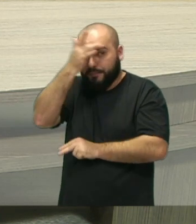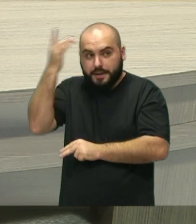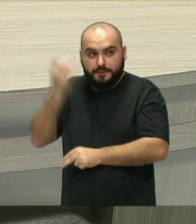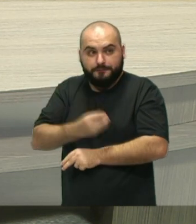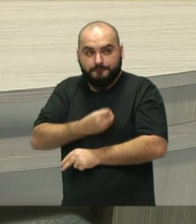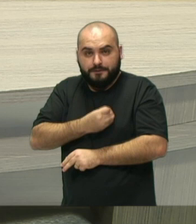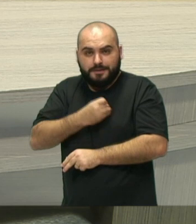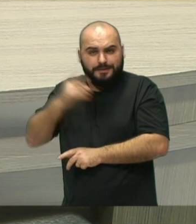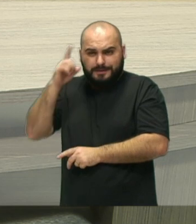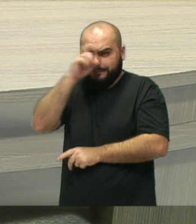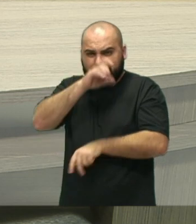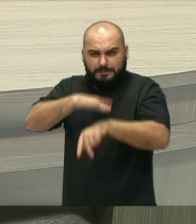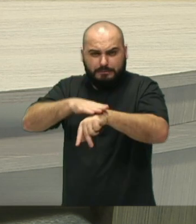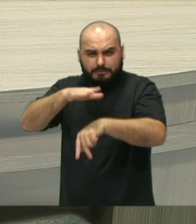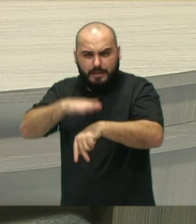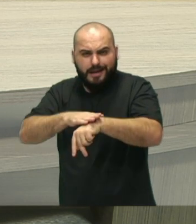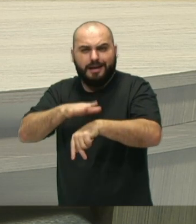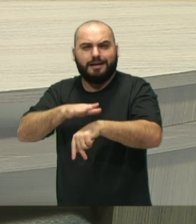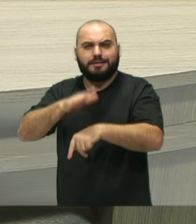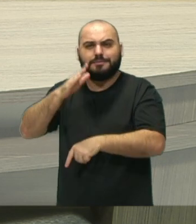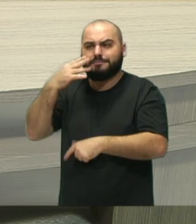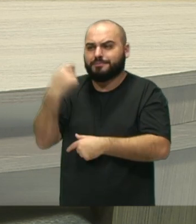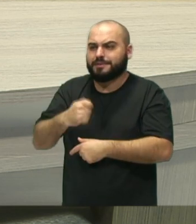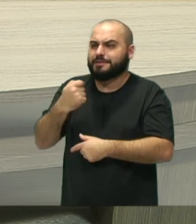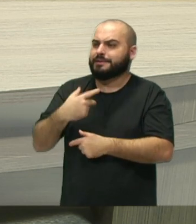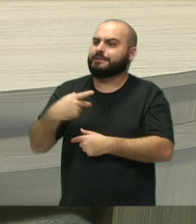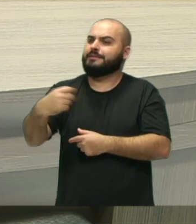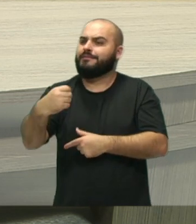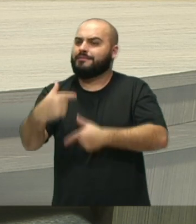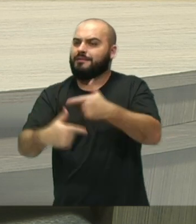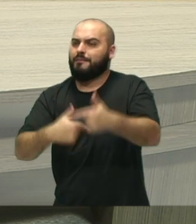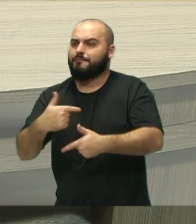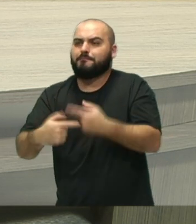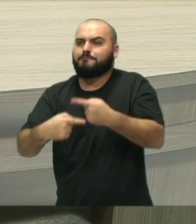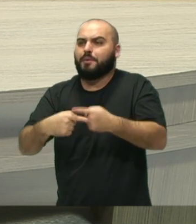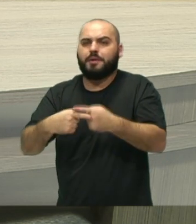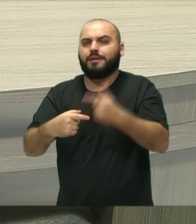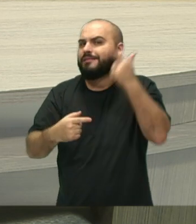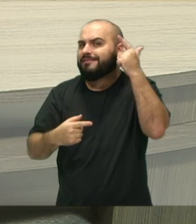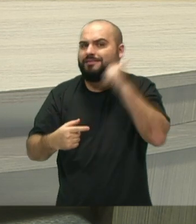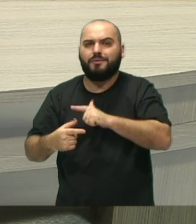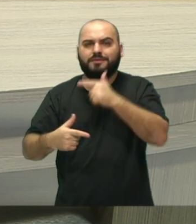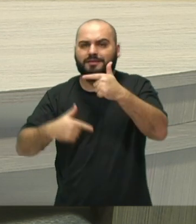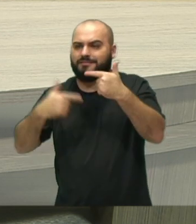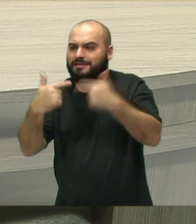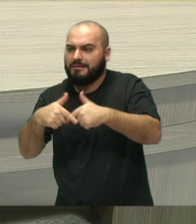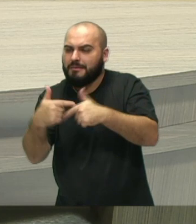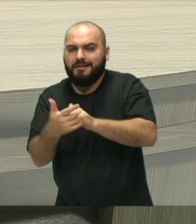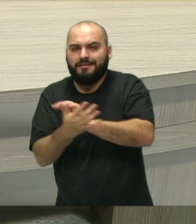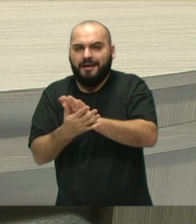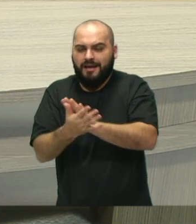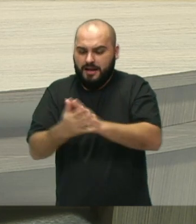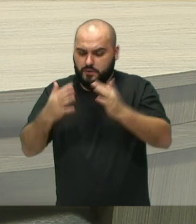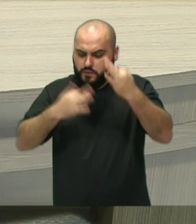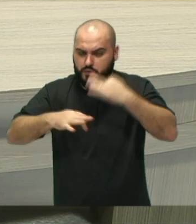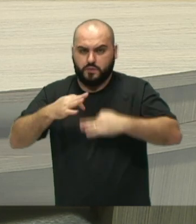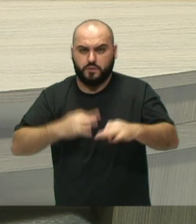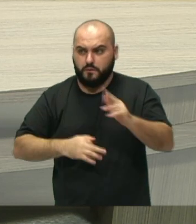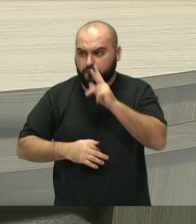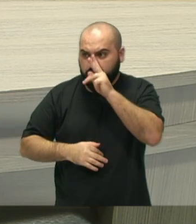que ela precisa se ausentar do trabalho porque ela não tem realmente condições de trabalhar sentindo dor daquela